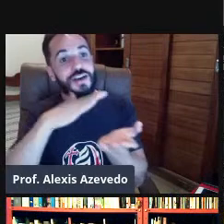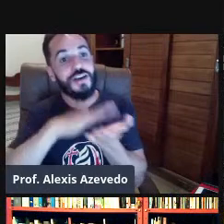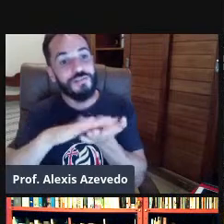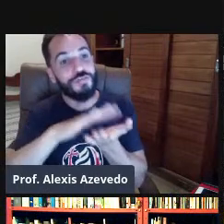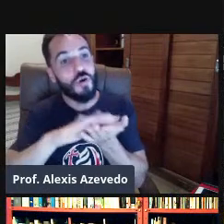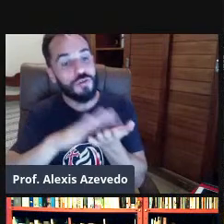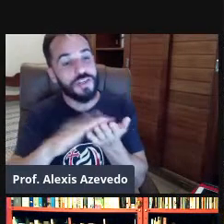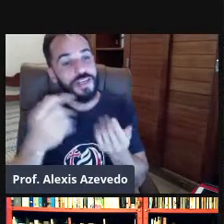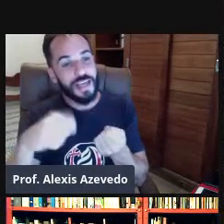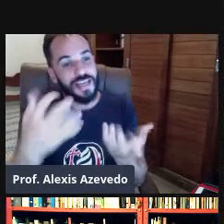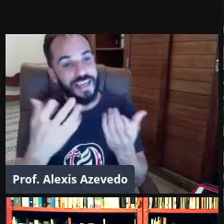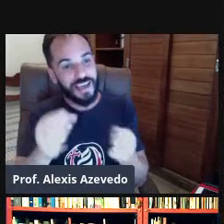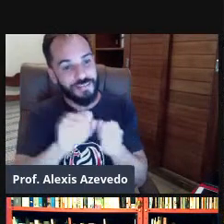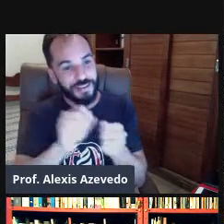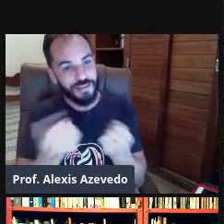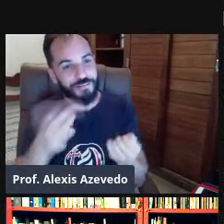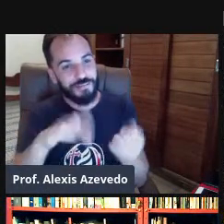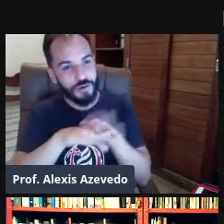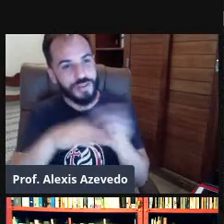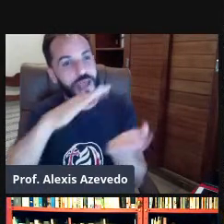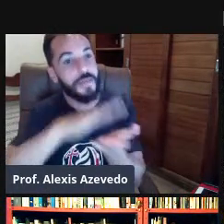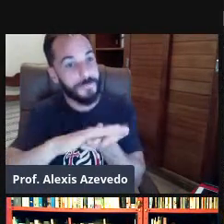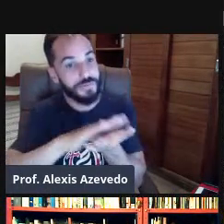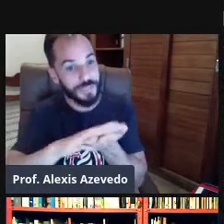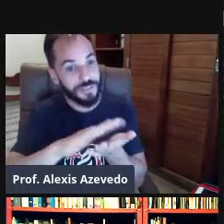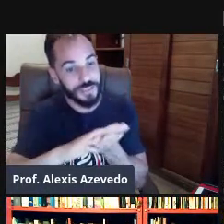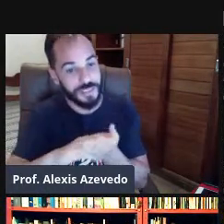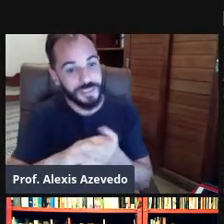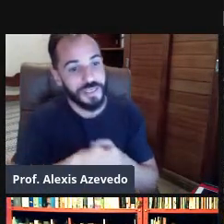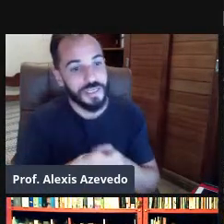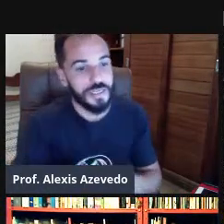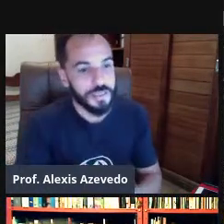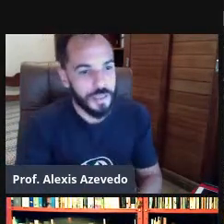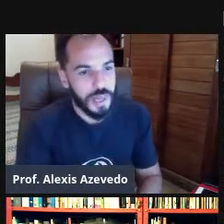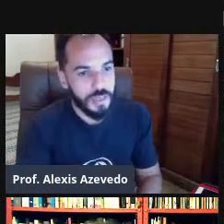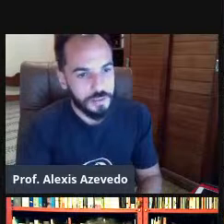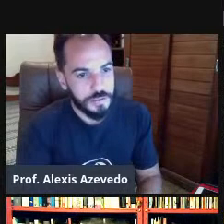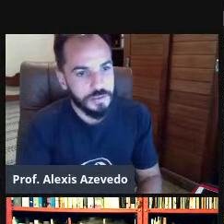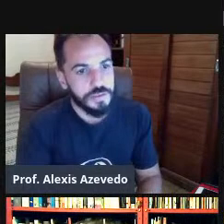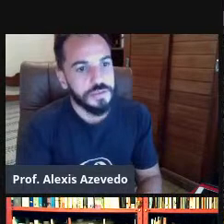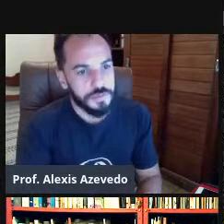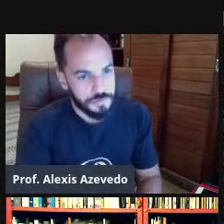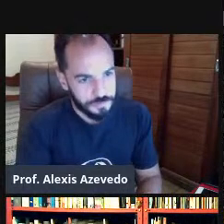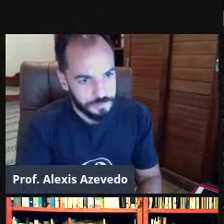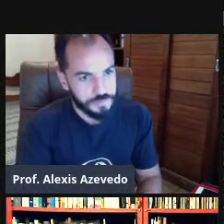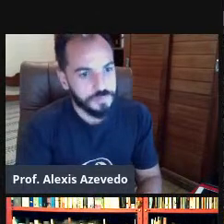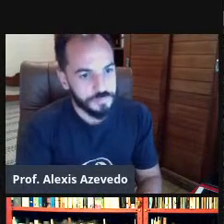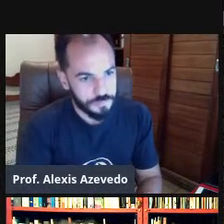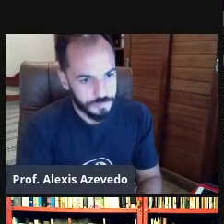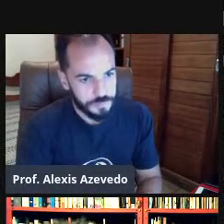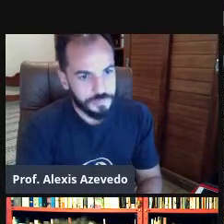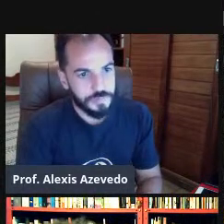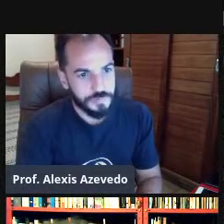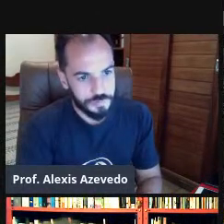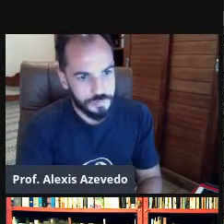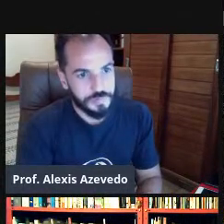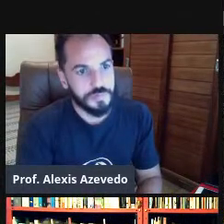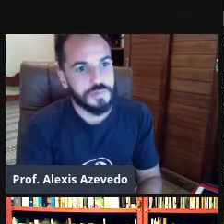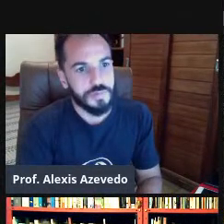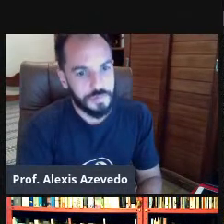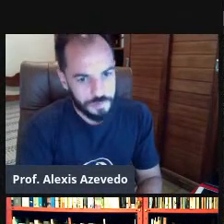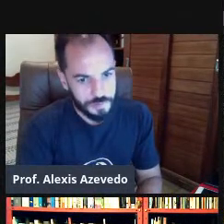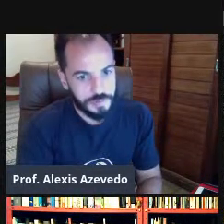3 partes e você pudesse carregar no bolso, né? Mas agora, dessa forma também virtual,